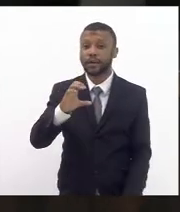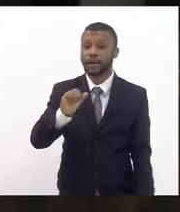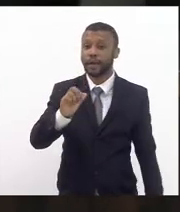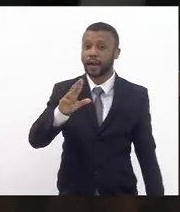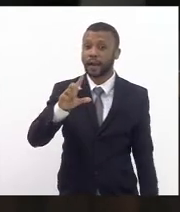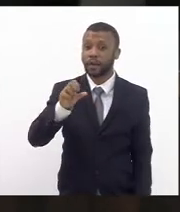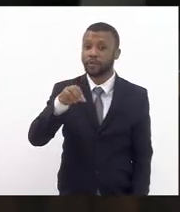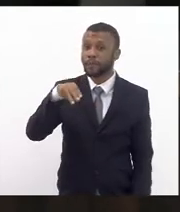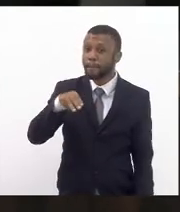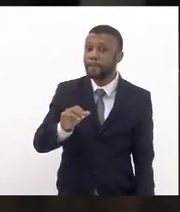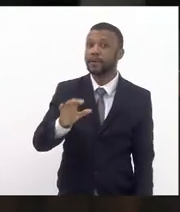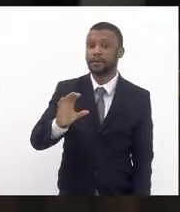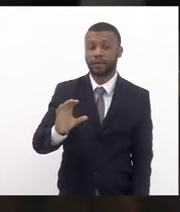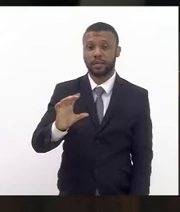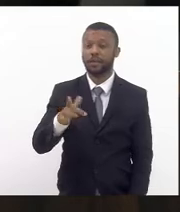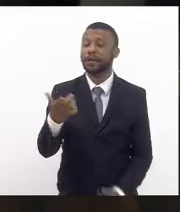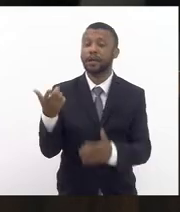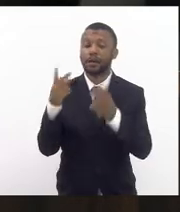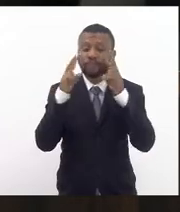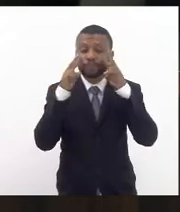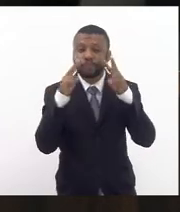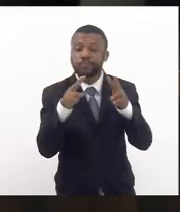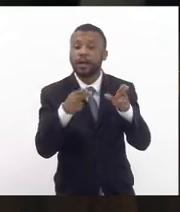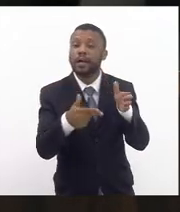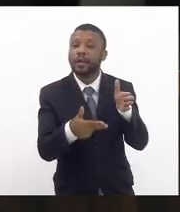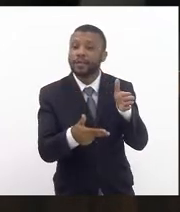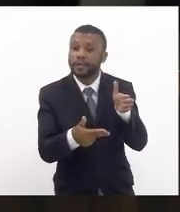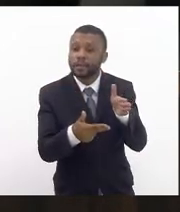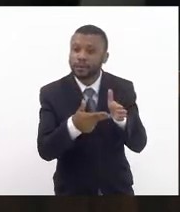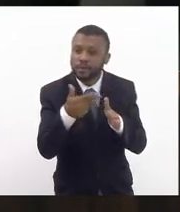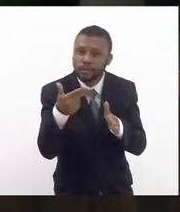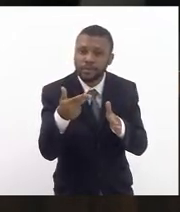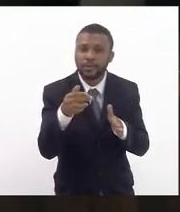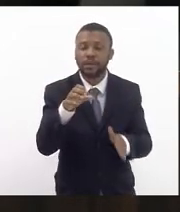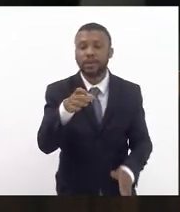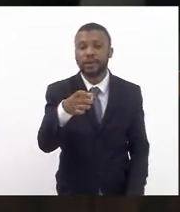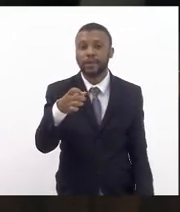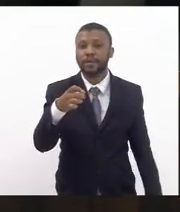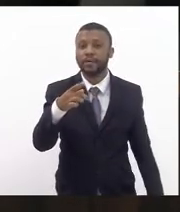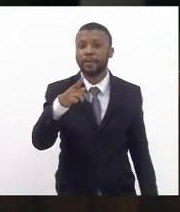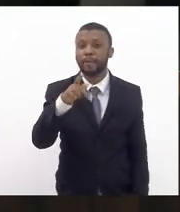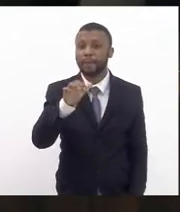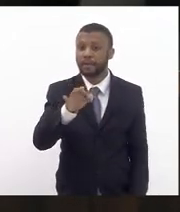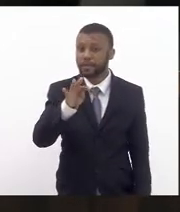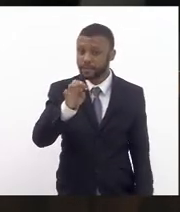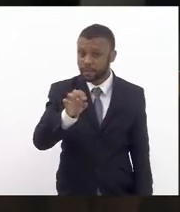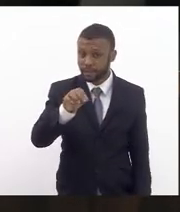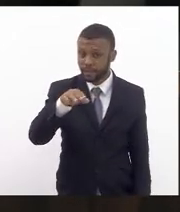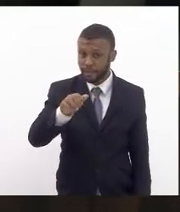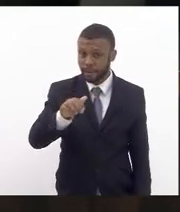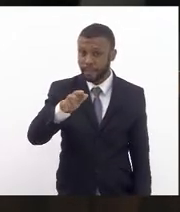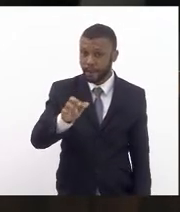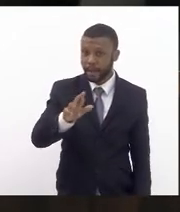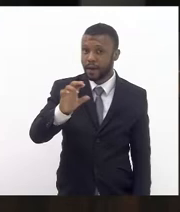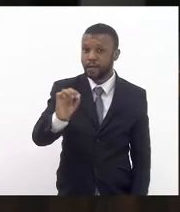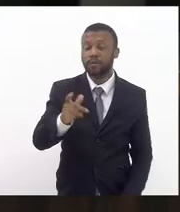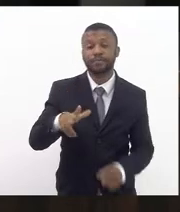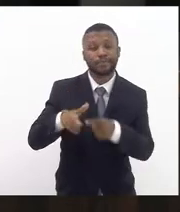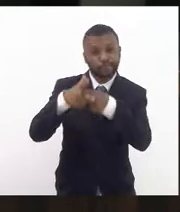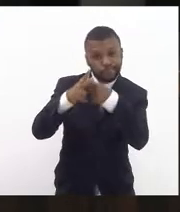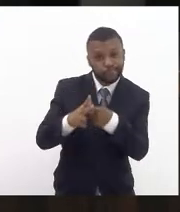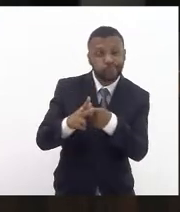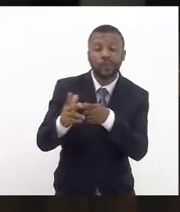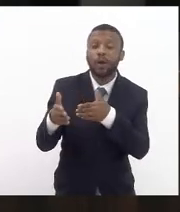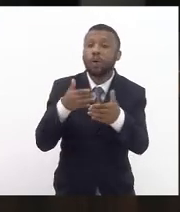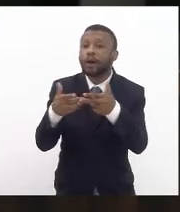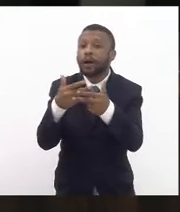Mink, que considera a cirurgia de explante mamário como cirurgia reparadora em todos os casos de